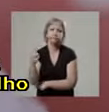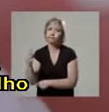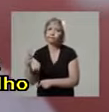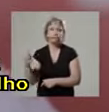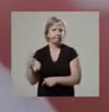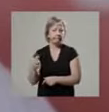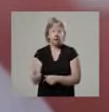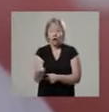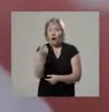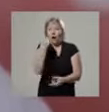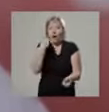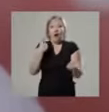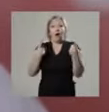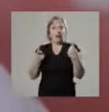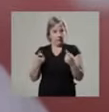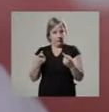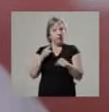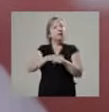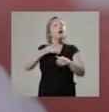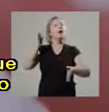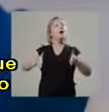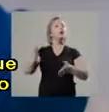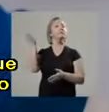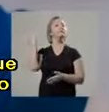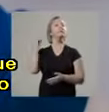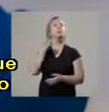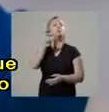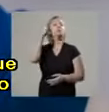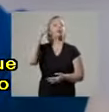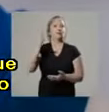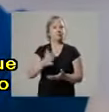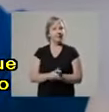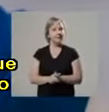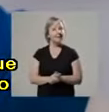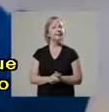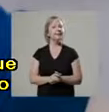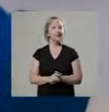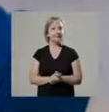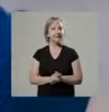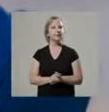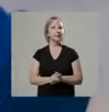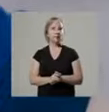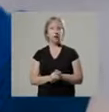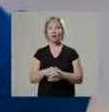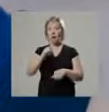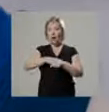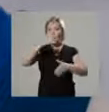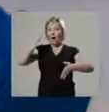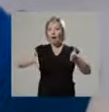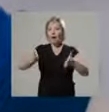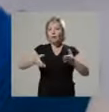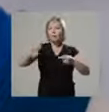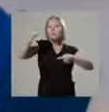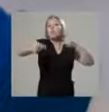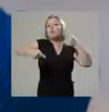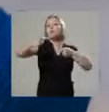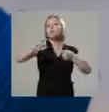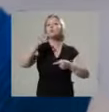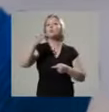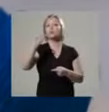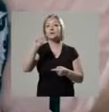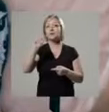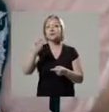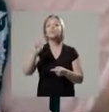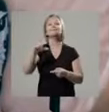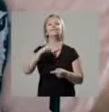quer trabalho, ou mesmo outra atividade, muito raro. E nessa época, o que estava acontecendo no clima político